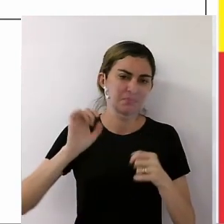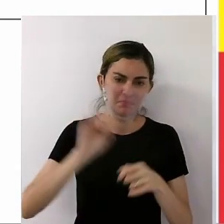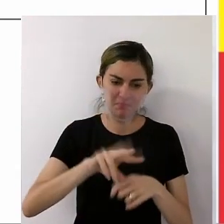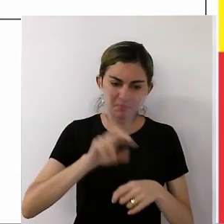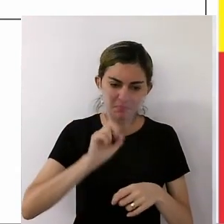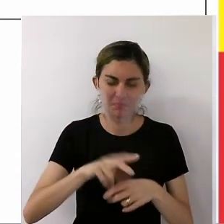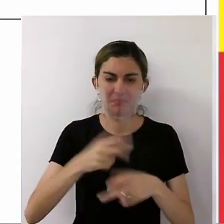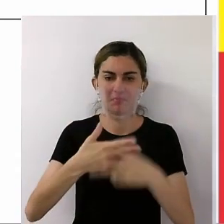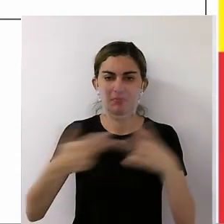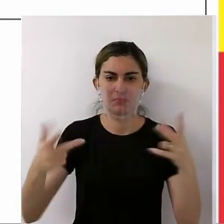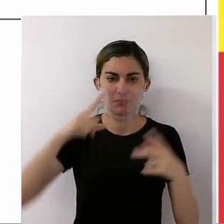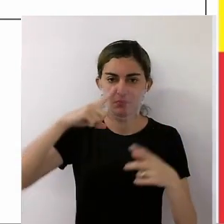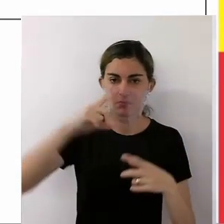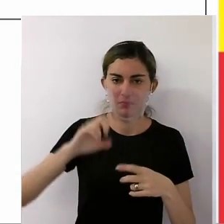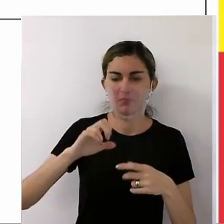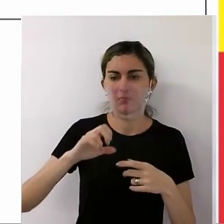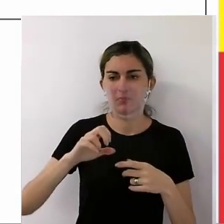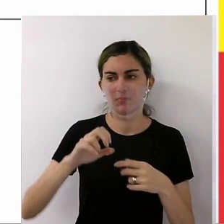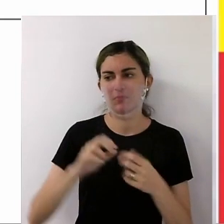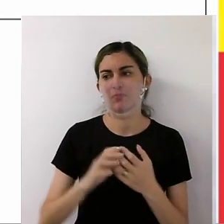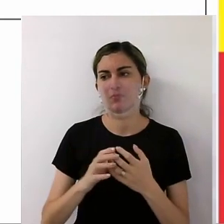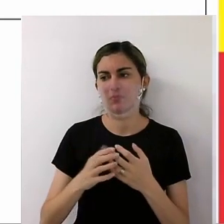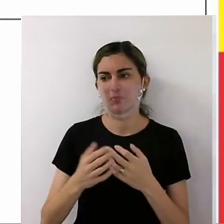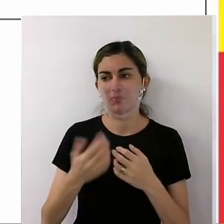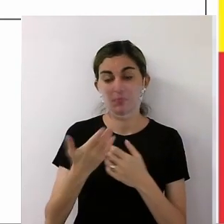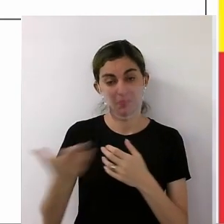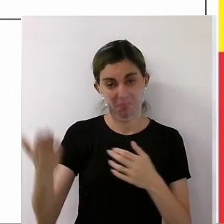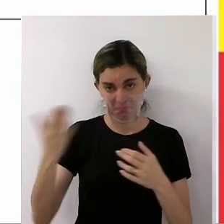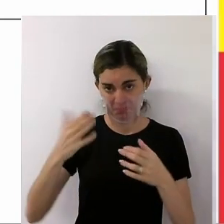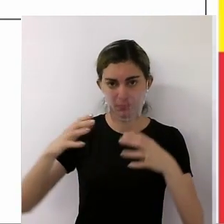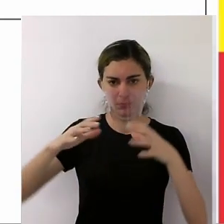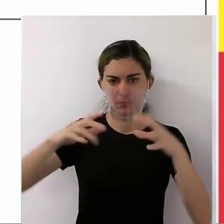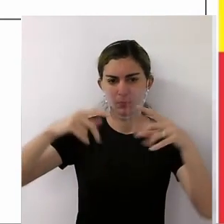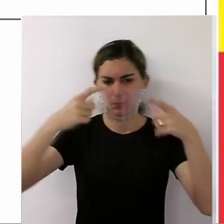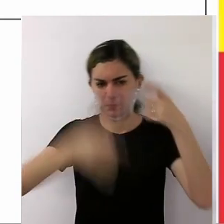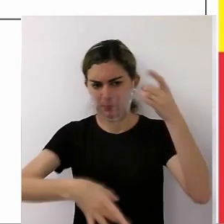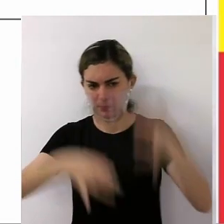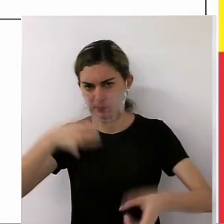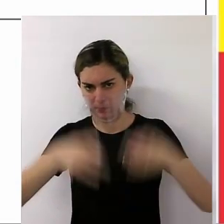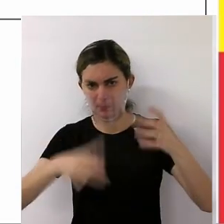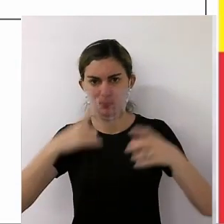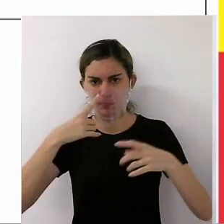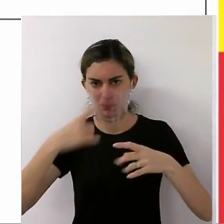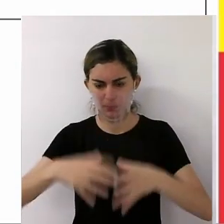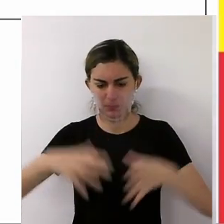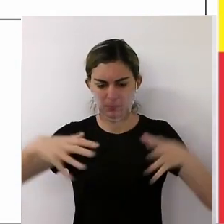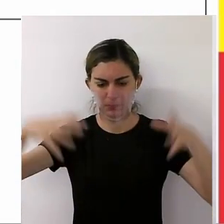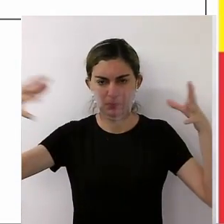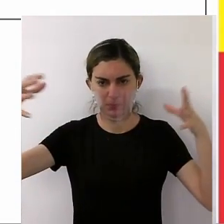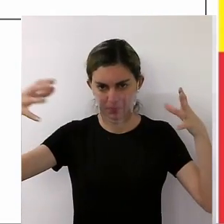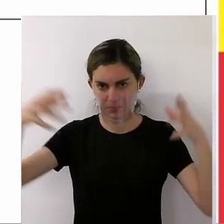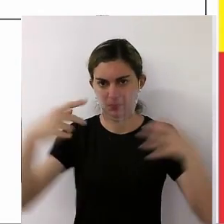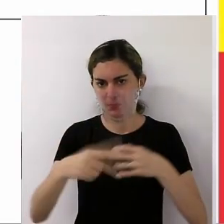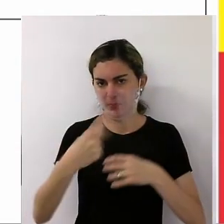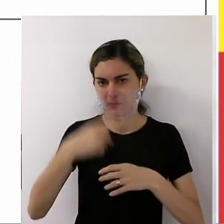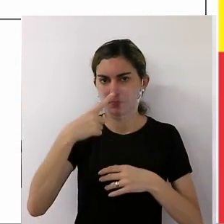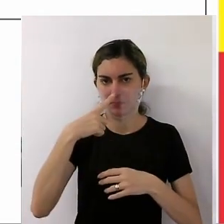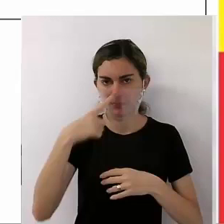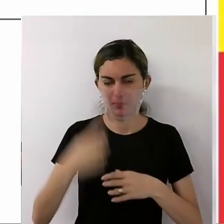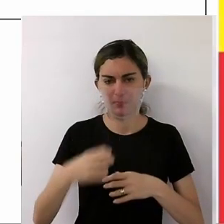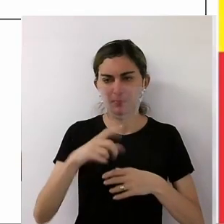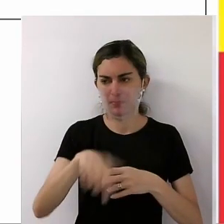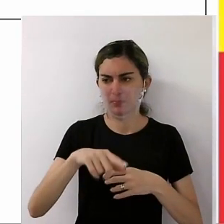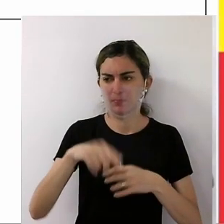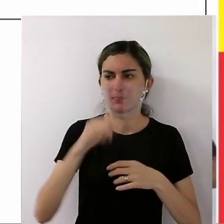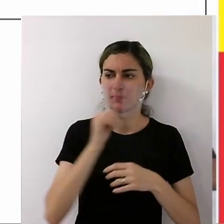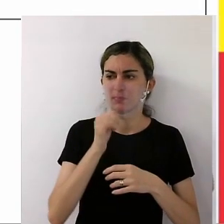tóxico chamado de chorume. Então, nos aterros sanitários, a grande concentração desses lixos,